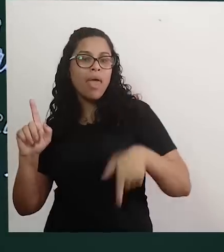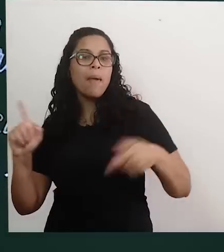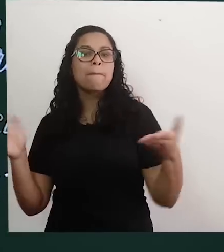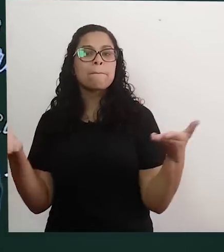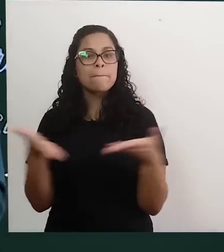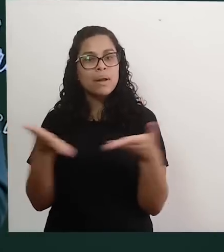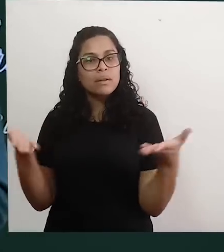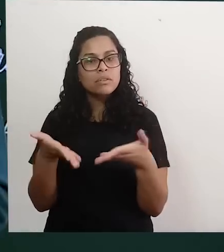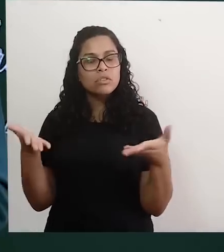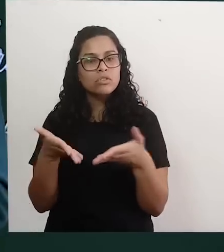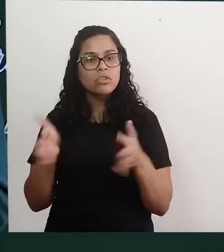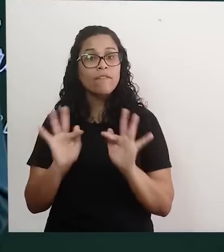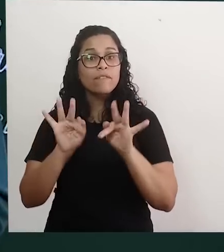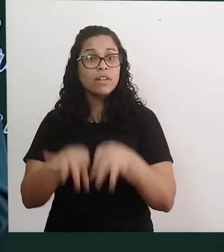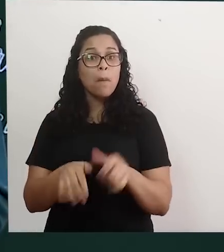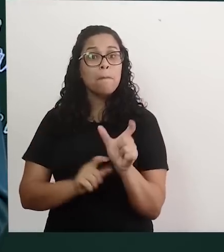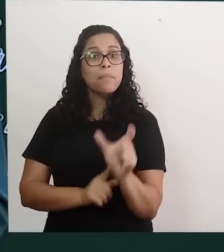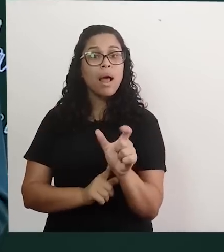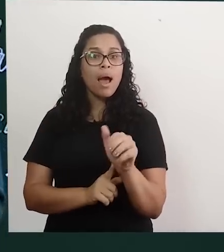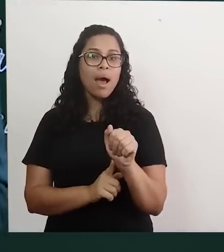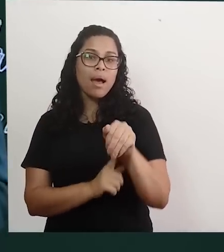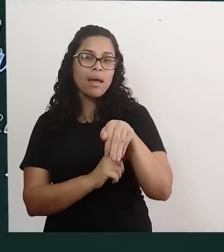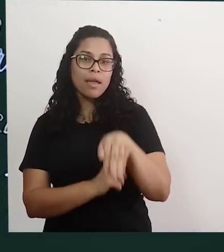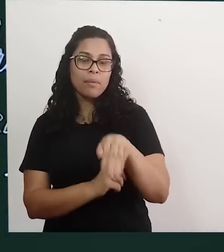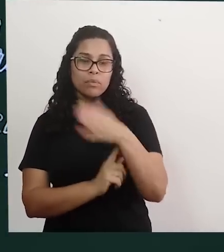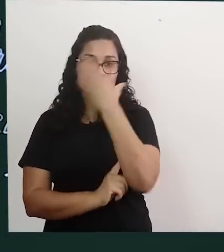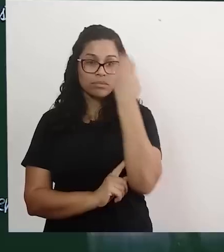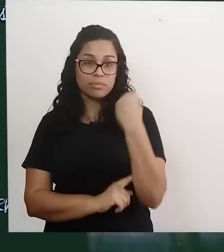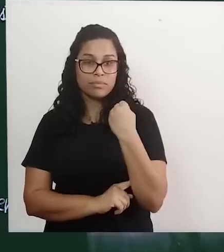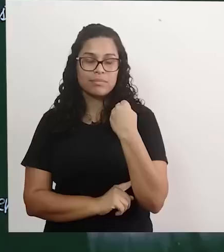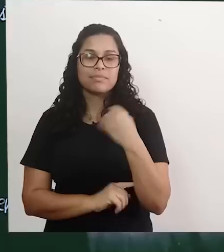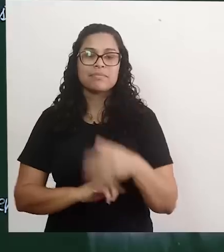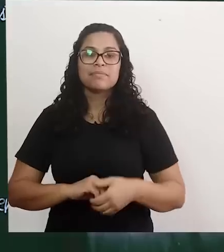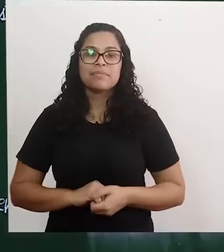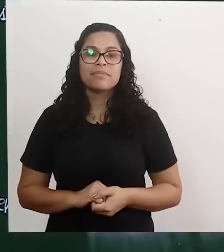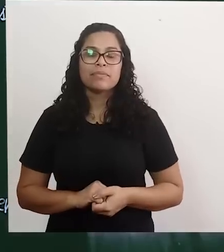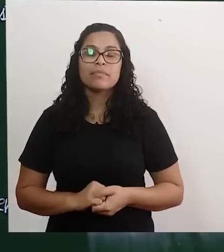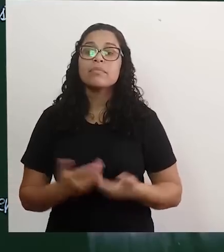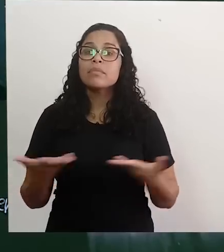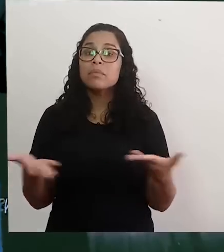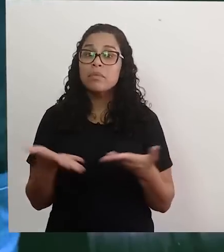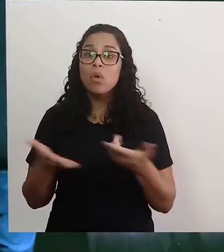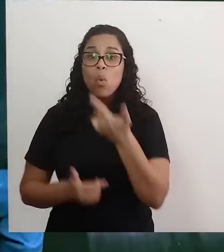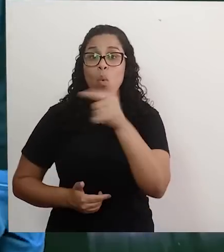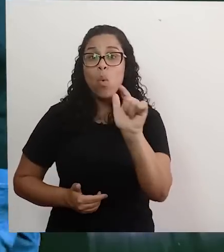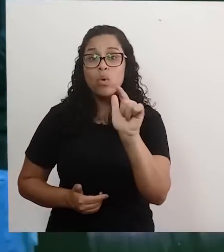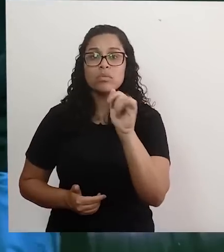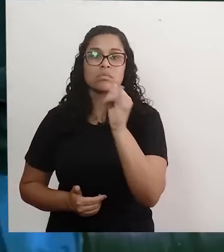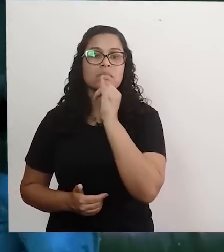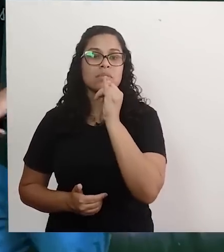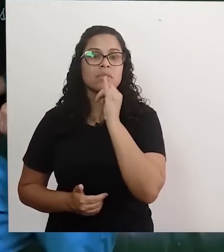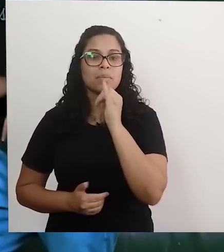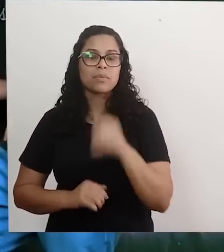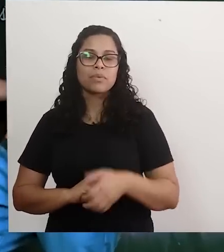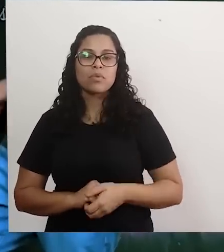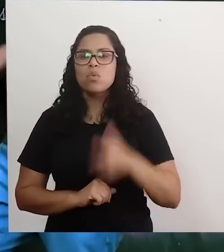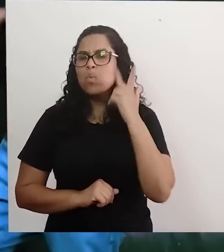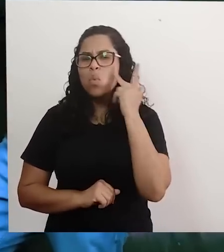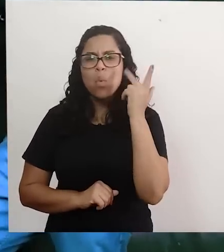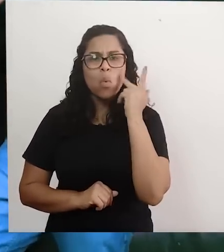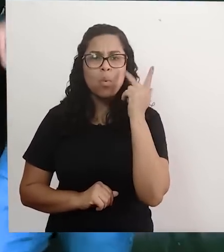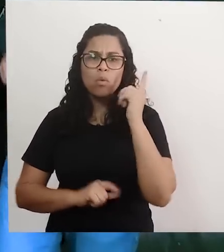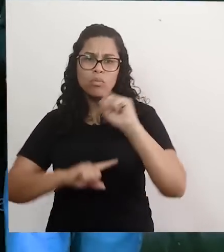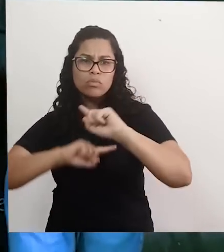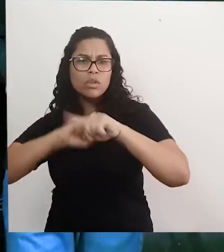presente, também usa a terminação AM, ok? Não se esquece disso, por favor. Vamos ver outros exemplos? Esses também muito